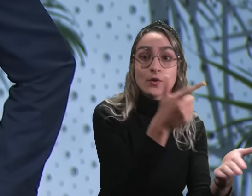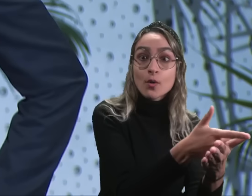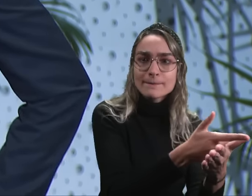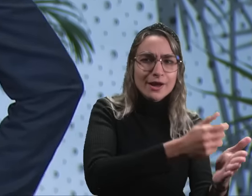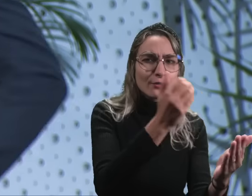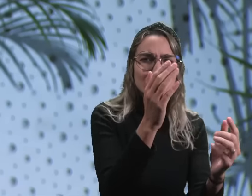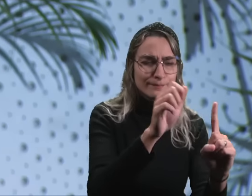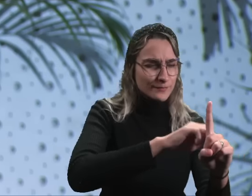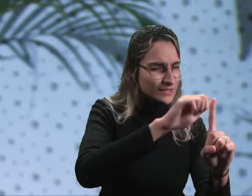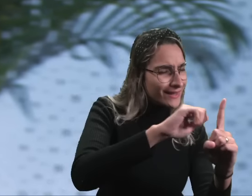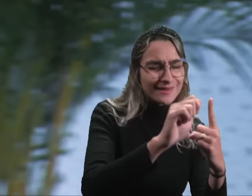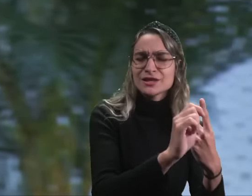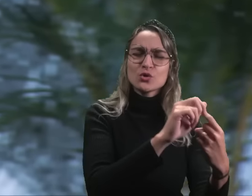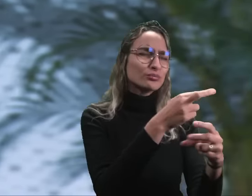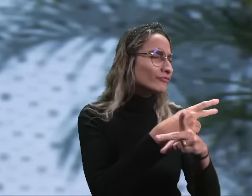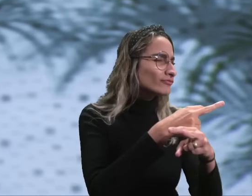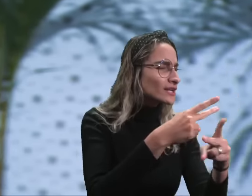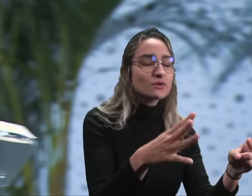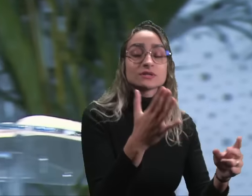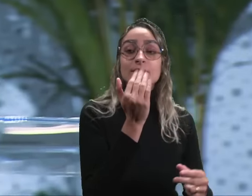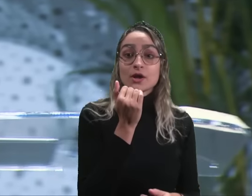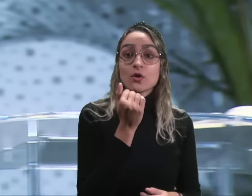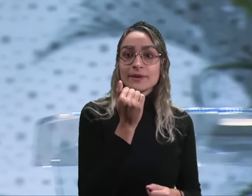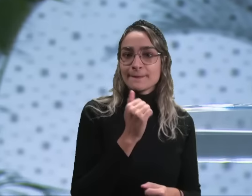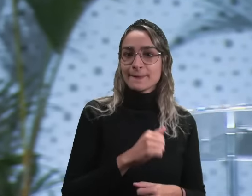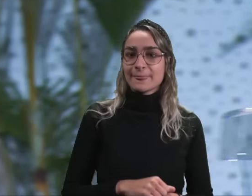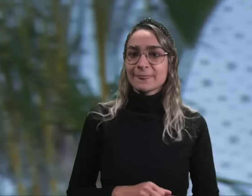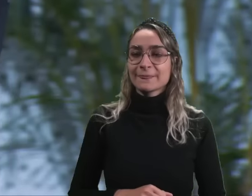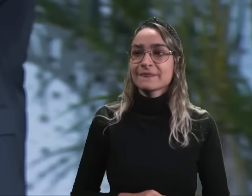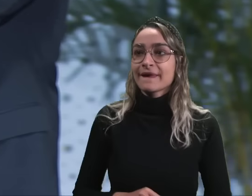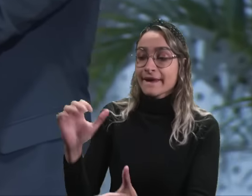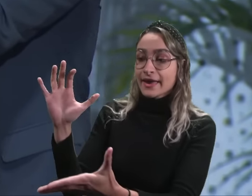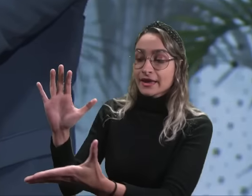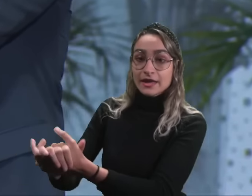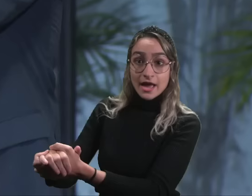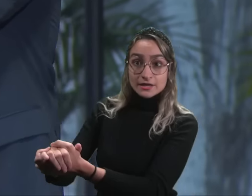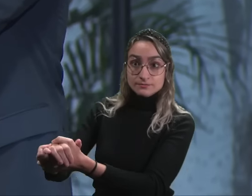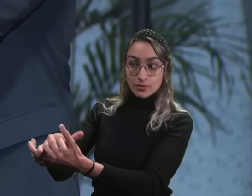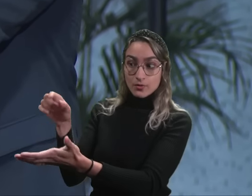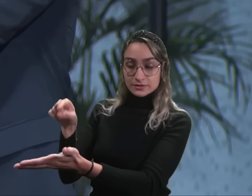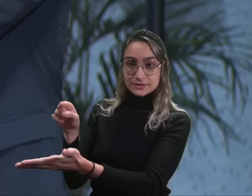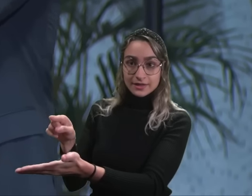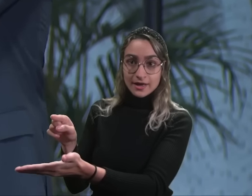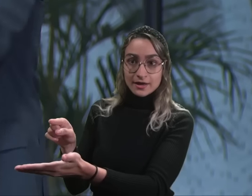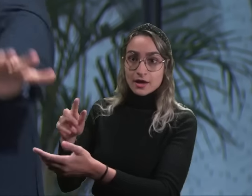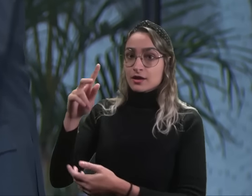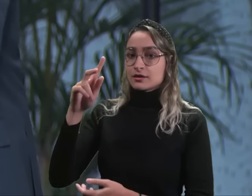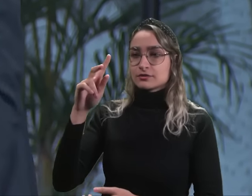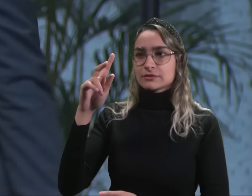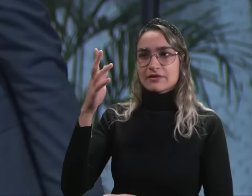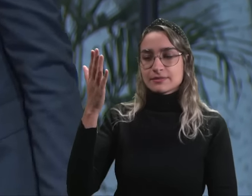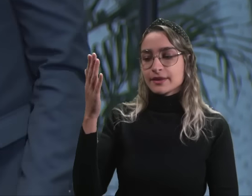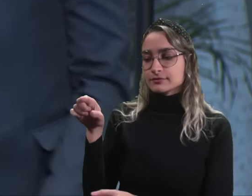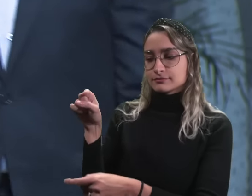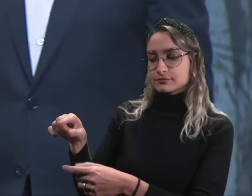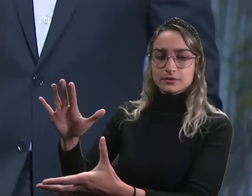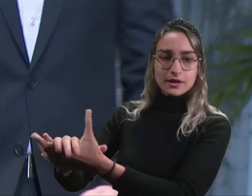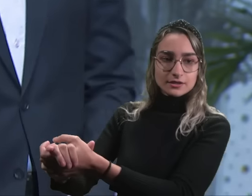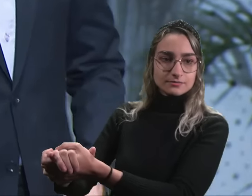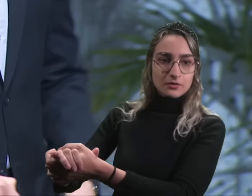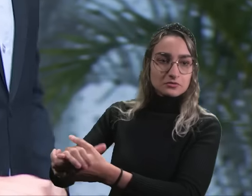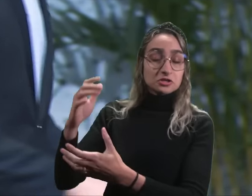receber vai dizer que isso não é dela mas você não deu ouvidos para ela deixa lá na varanda no terraço da casa e ponto final e